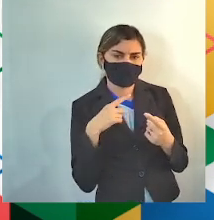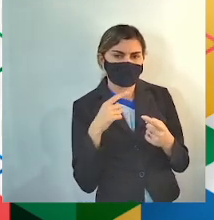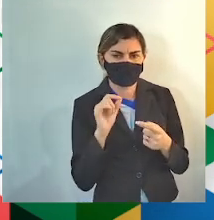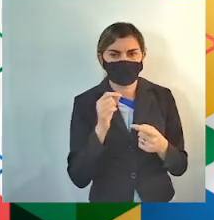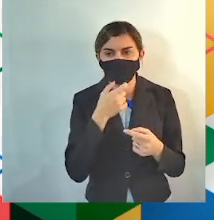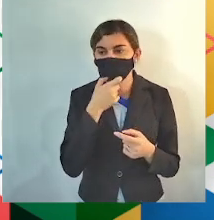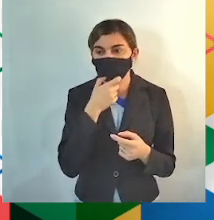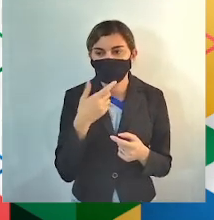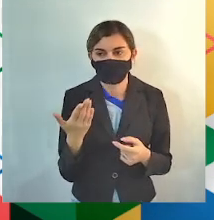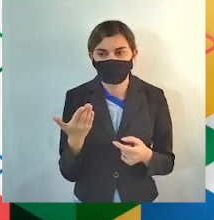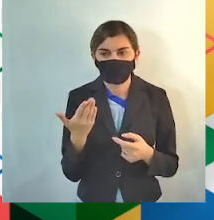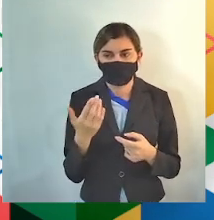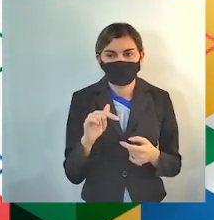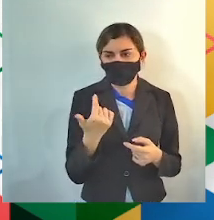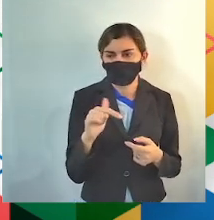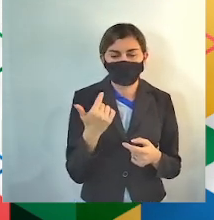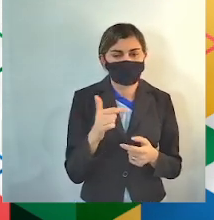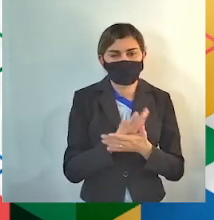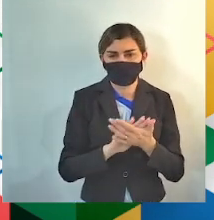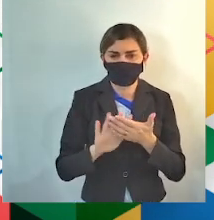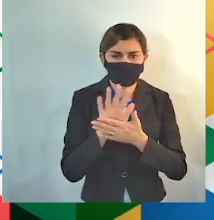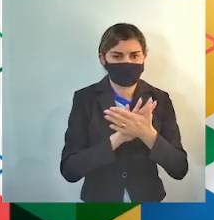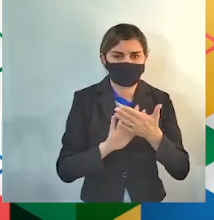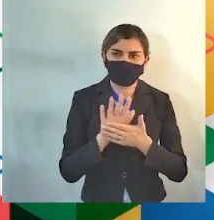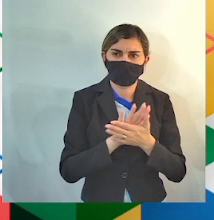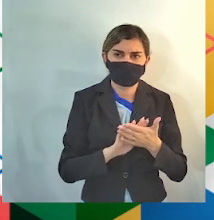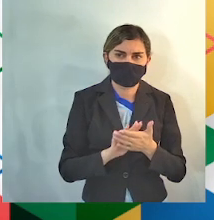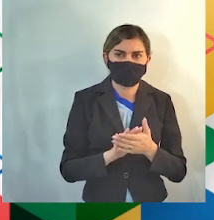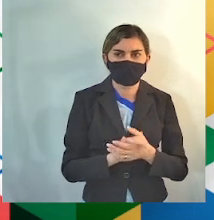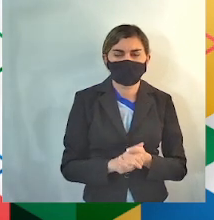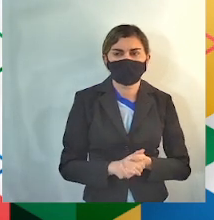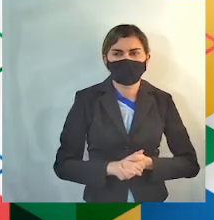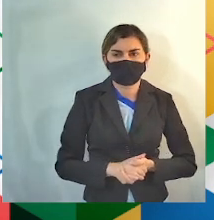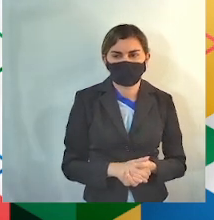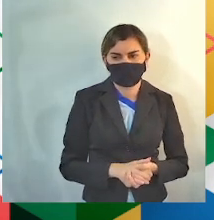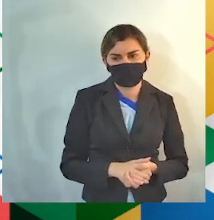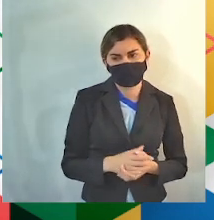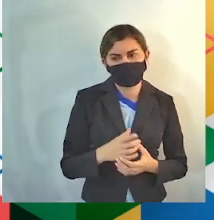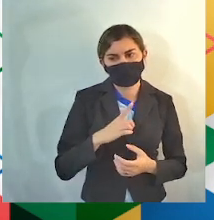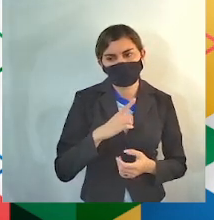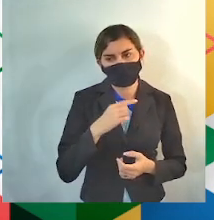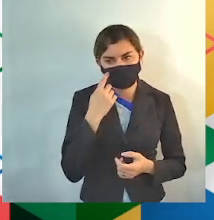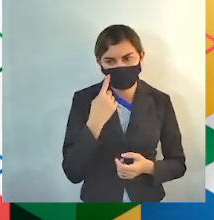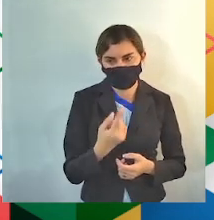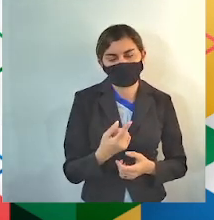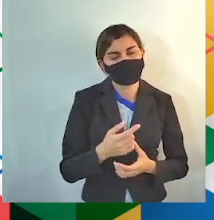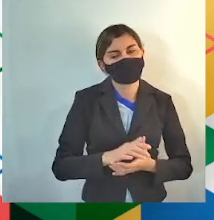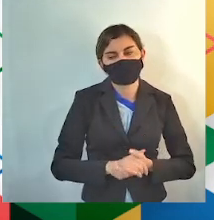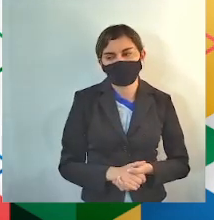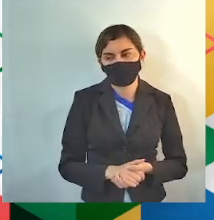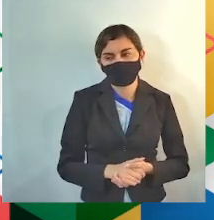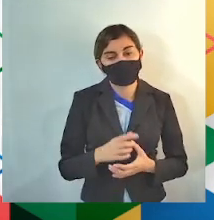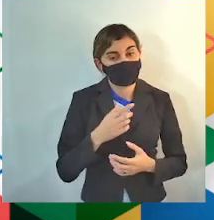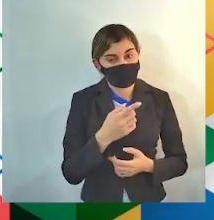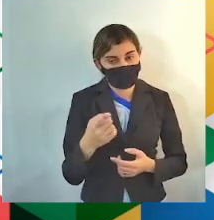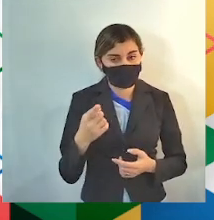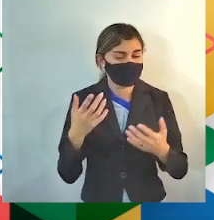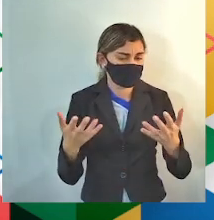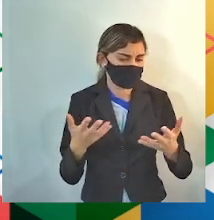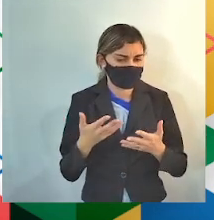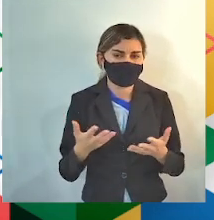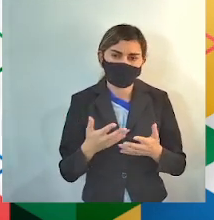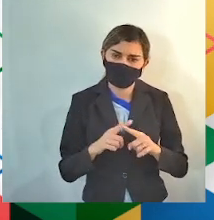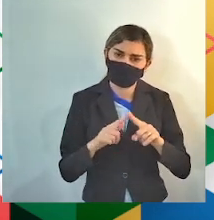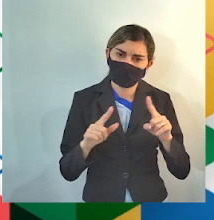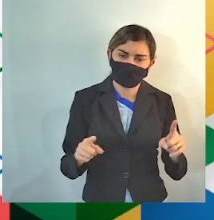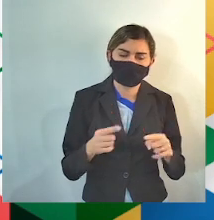everything. Jane não tem nada. She wants, but she works hard. Ela quer,